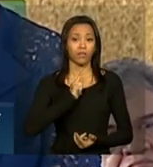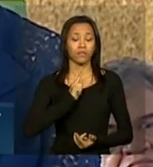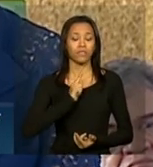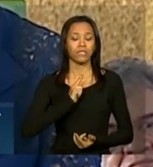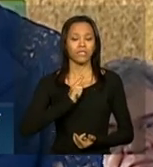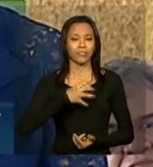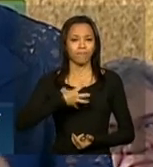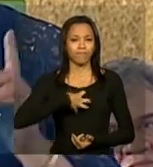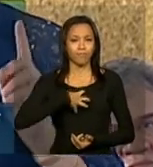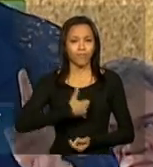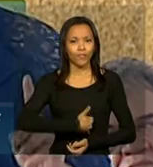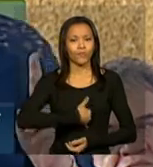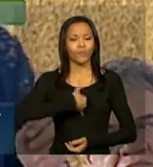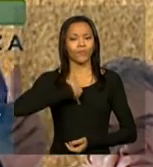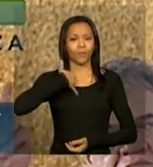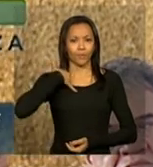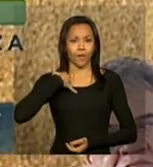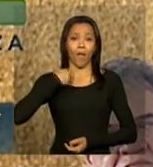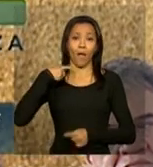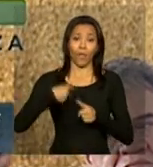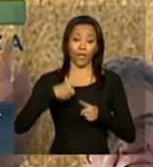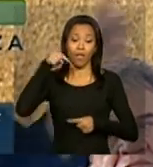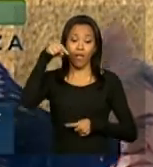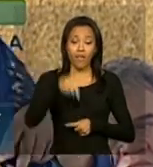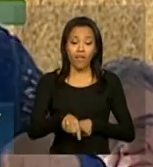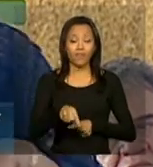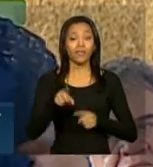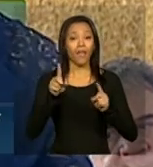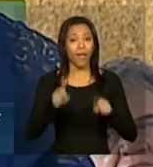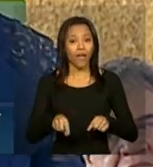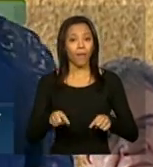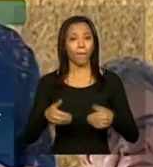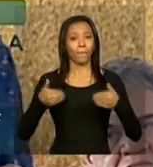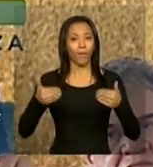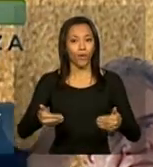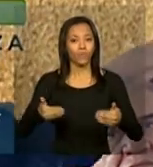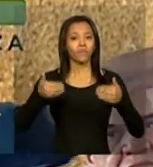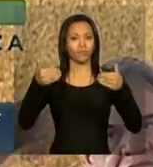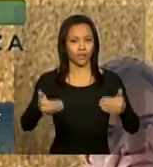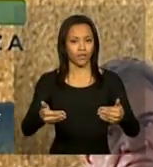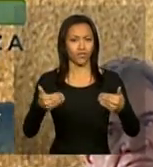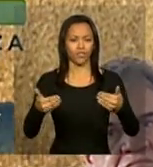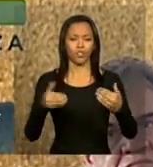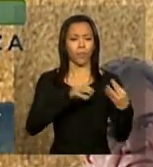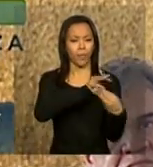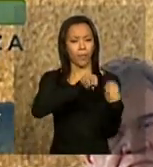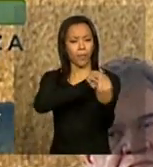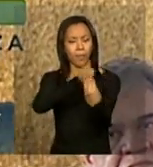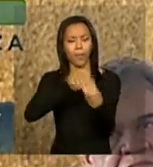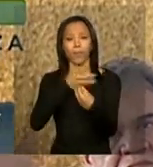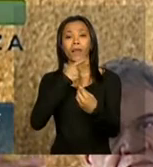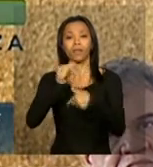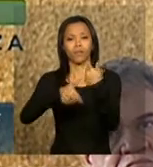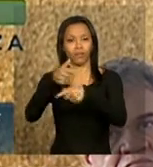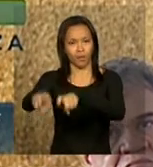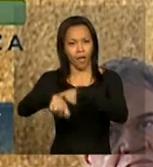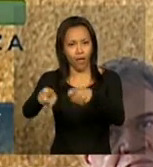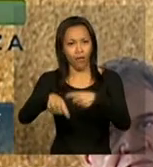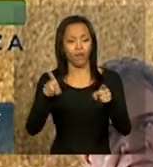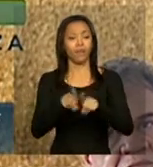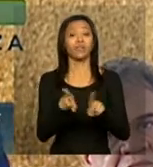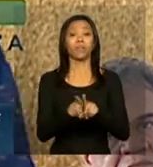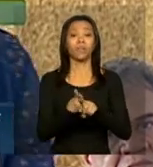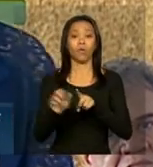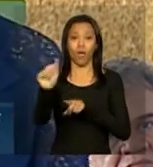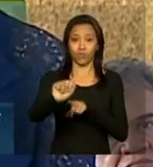muito orgulho, porque esse é um processo de discussão com os produtores, com as associações, de alguns